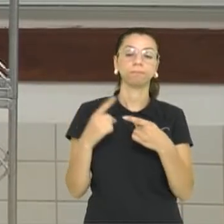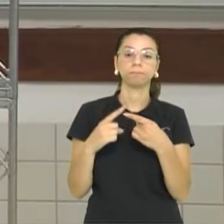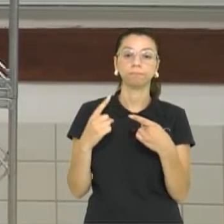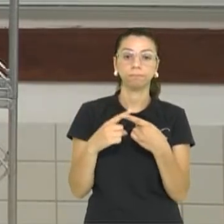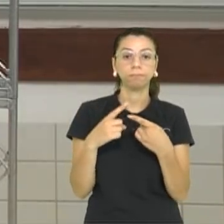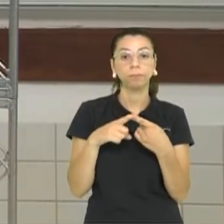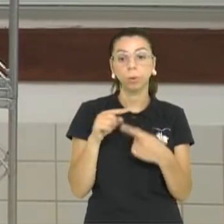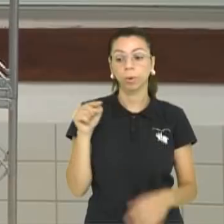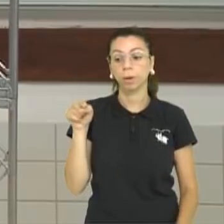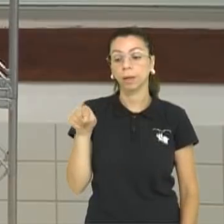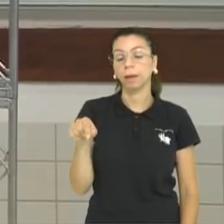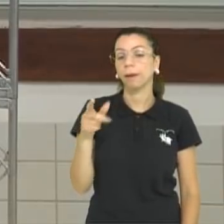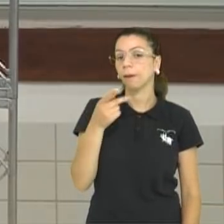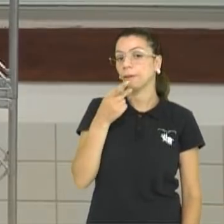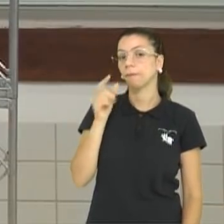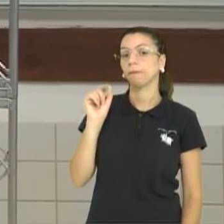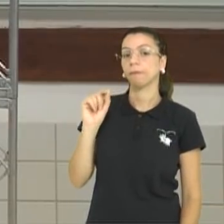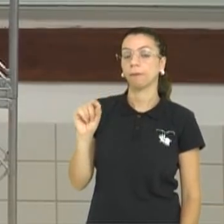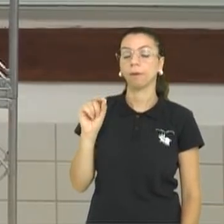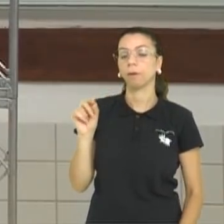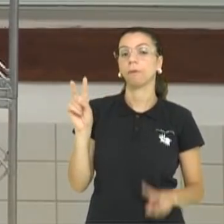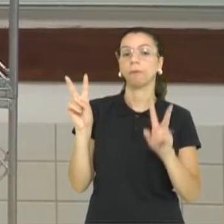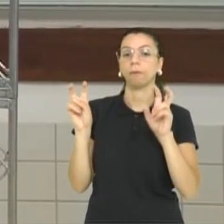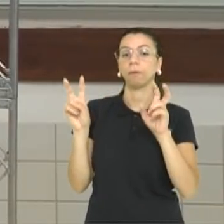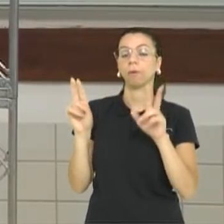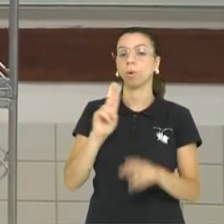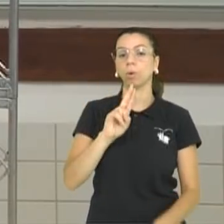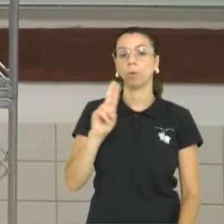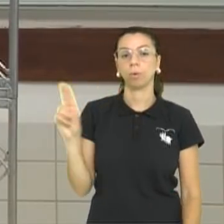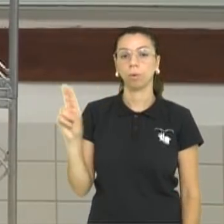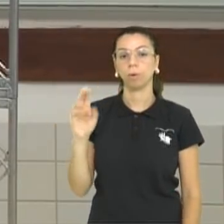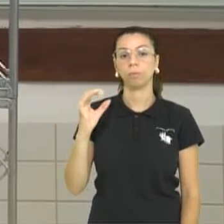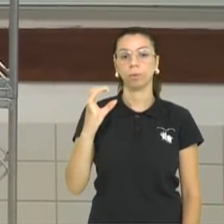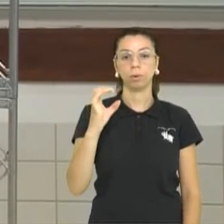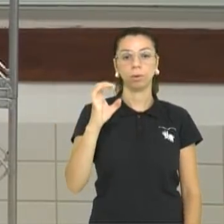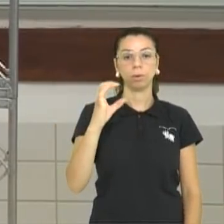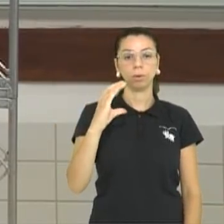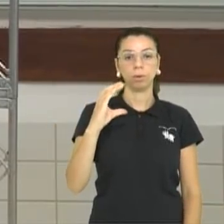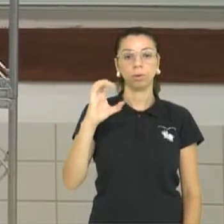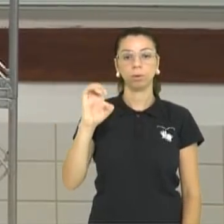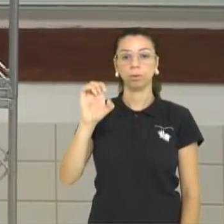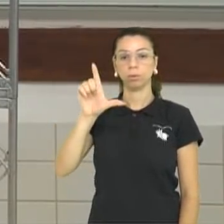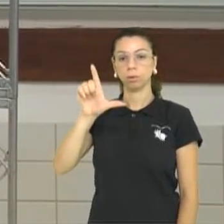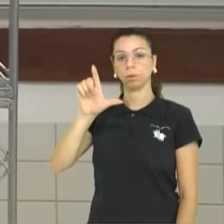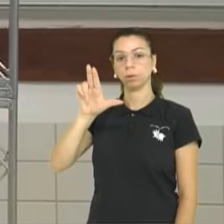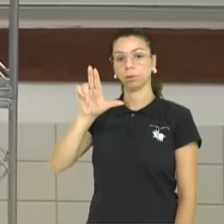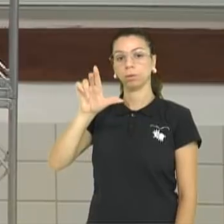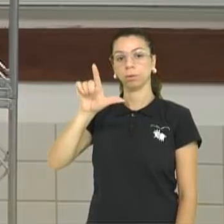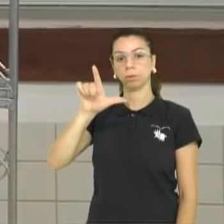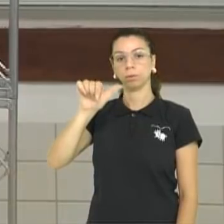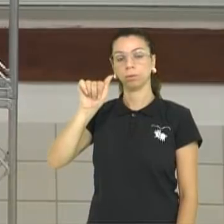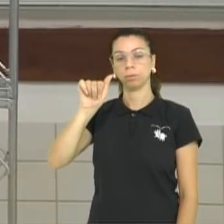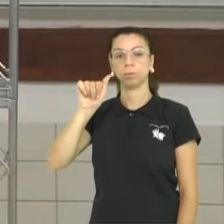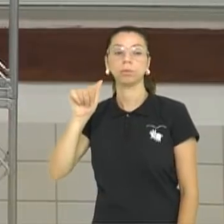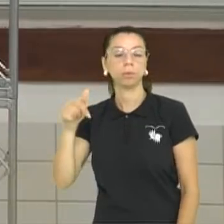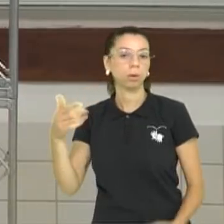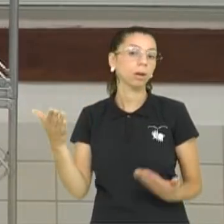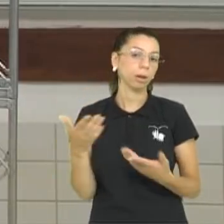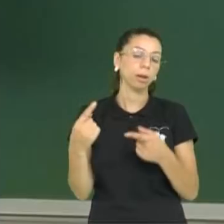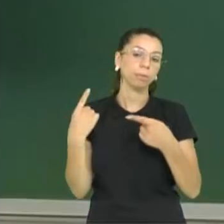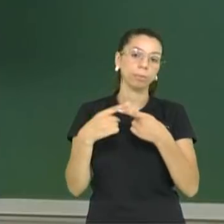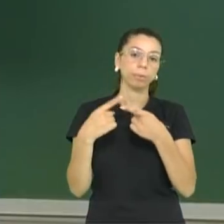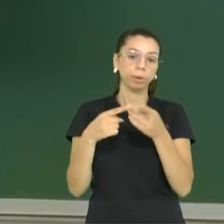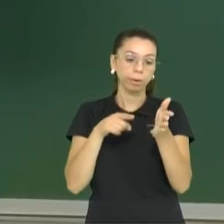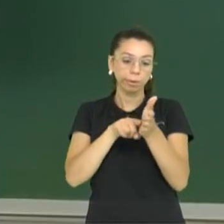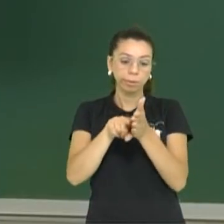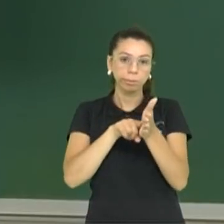ele batizou esse nome célula que nós utilizamos até hoje, foi graças aos estudos de Robert Hooke.